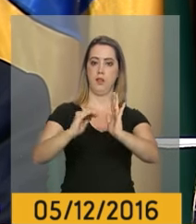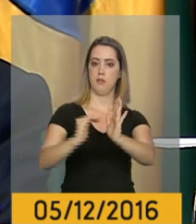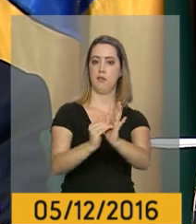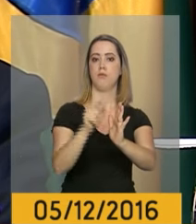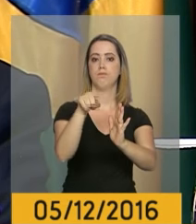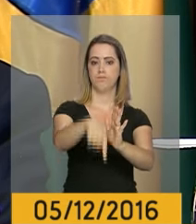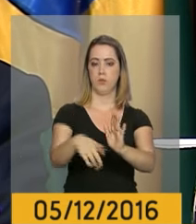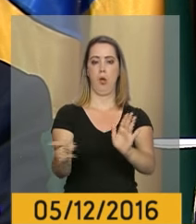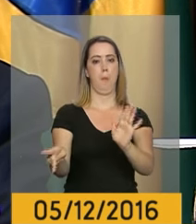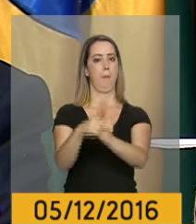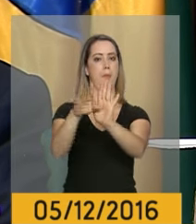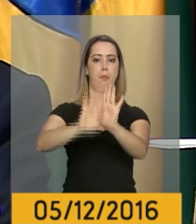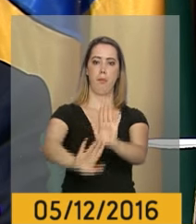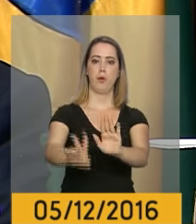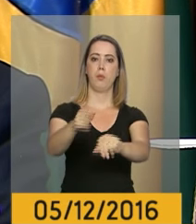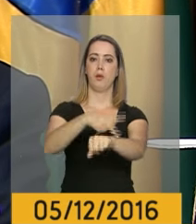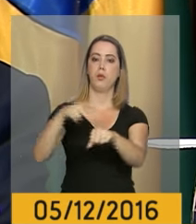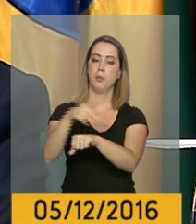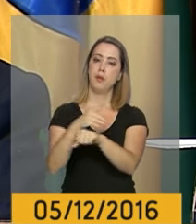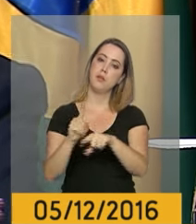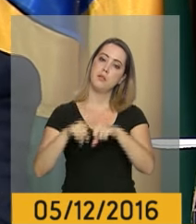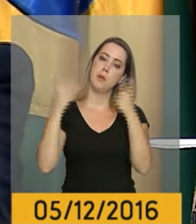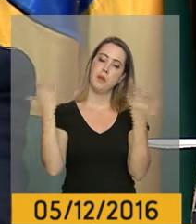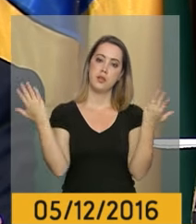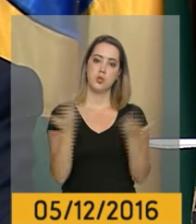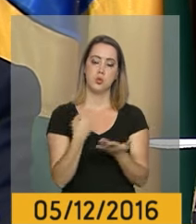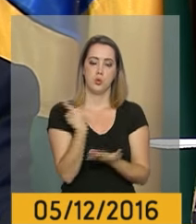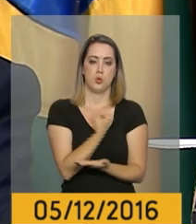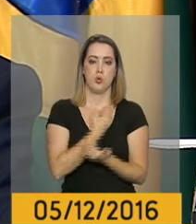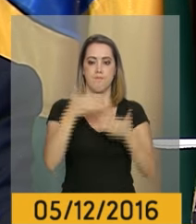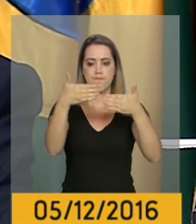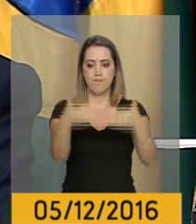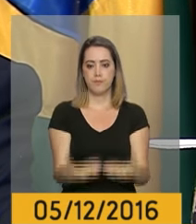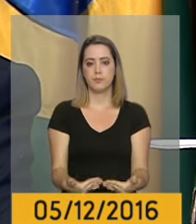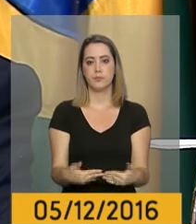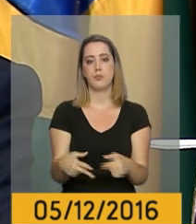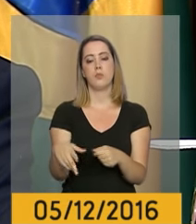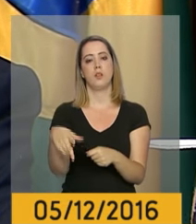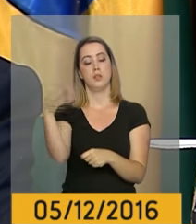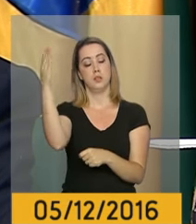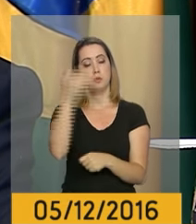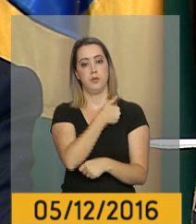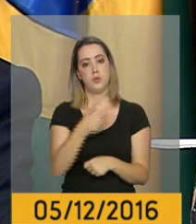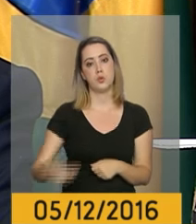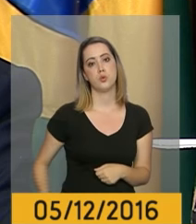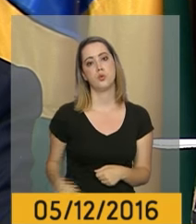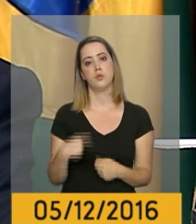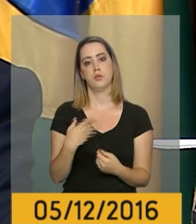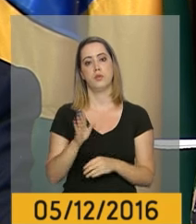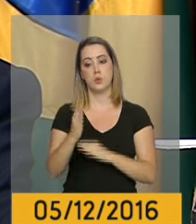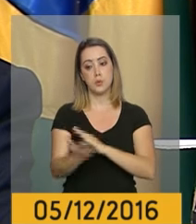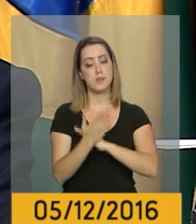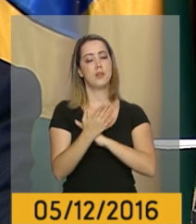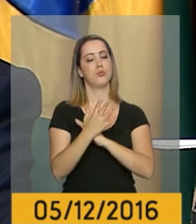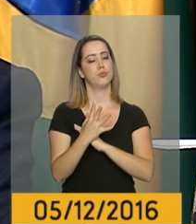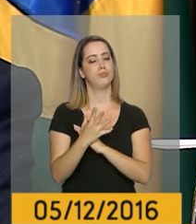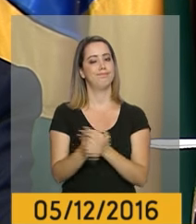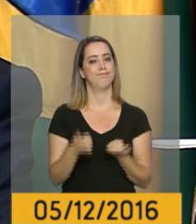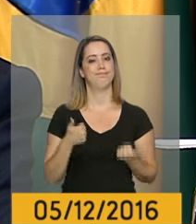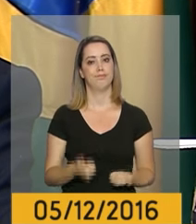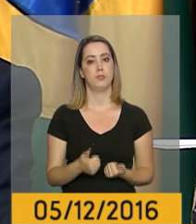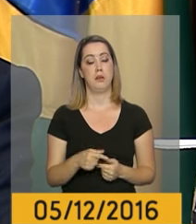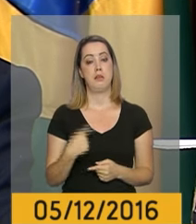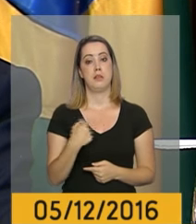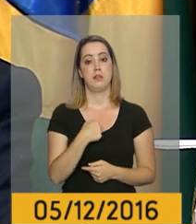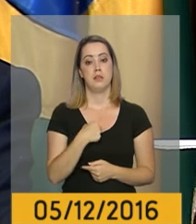respeito ao país, mas na verdade como nós estamos à frente do governo, isso acaba nos auxiliando enormemente. Eu